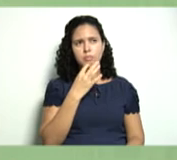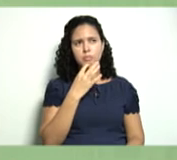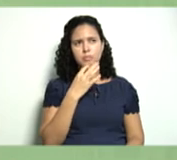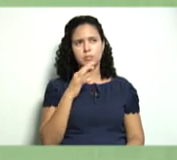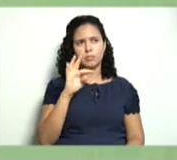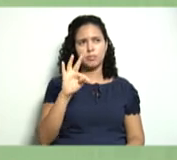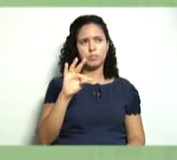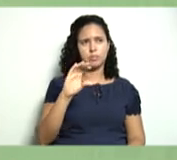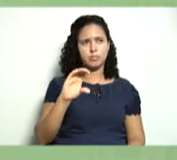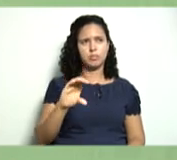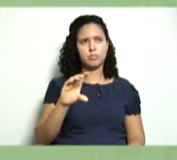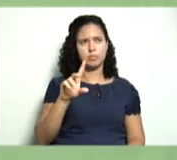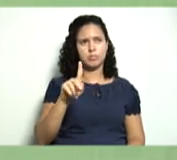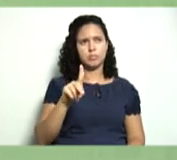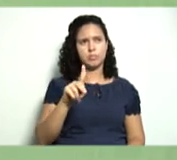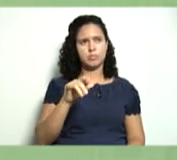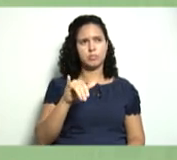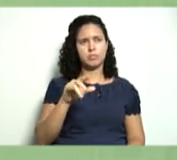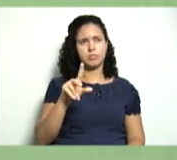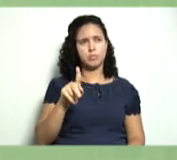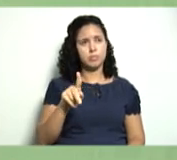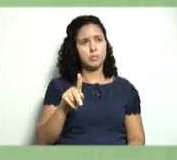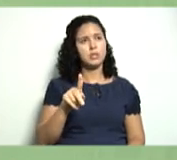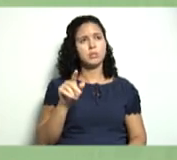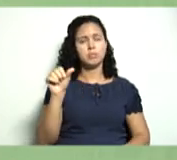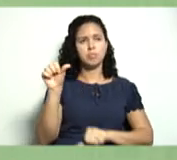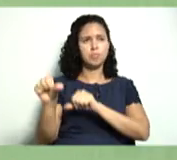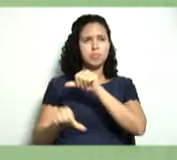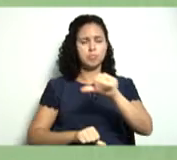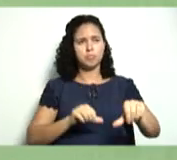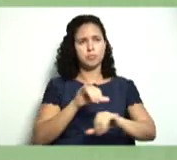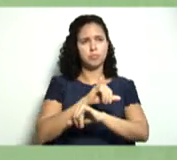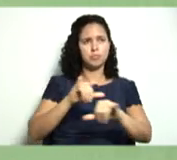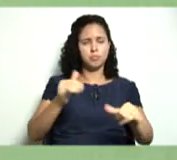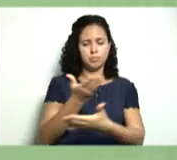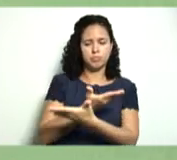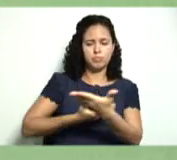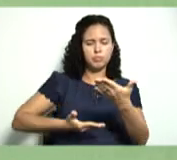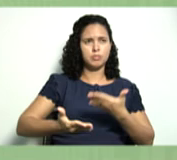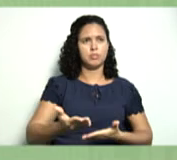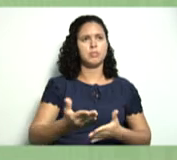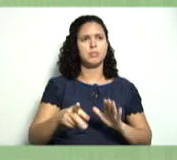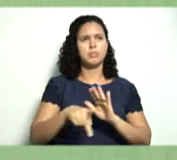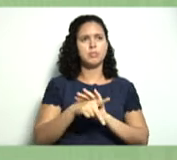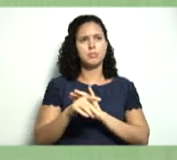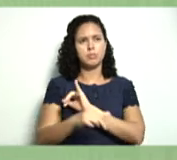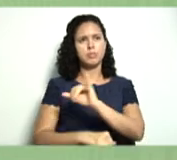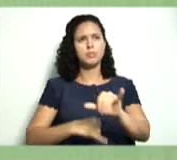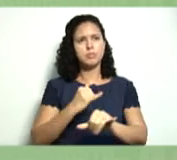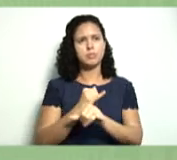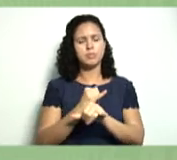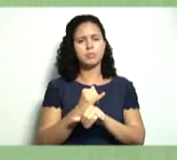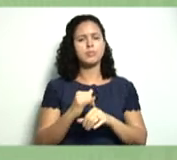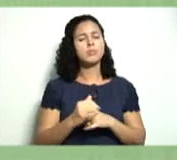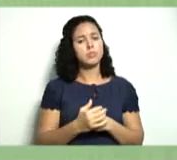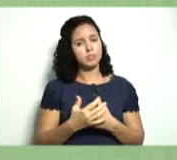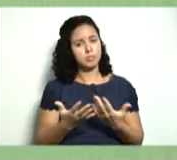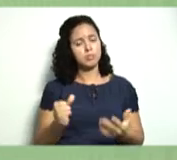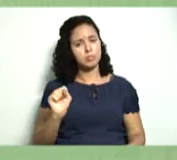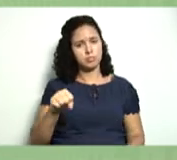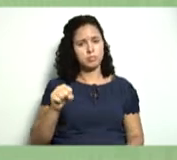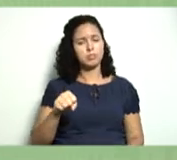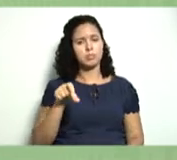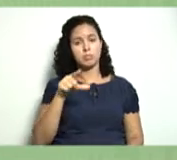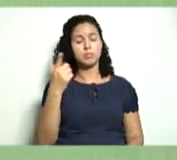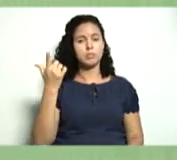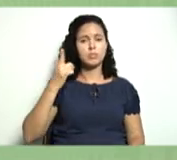tcp/ip troca de forma nós em computadores de forma padrão para internet é isso mesmo quem respondeu essa questão aí tá de